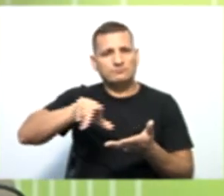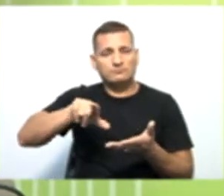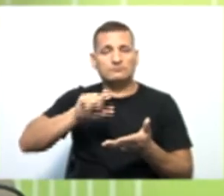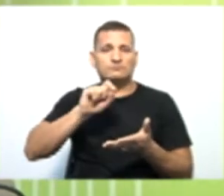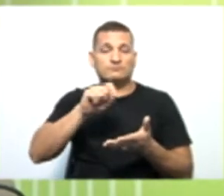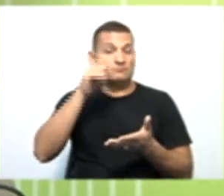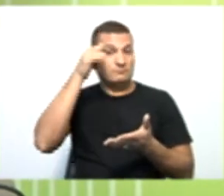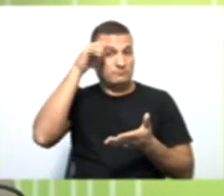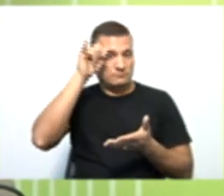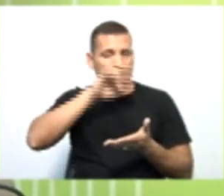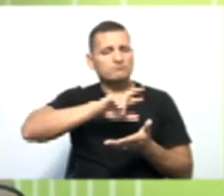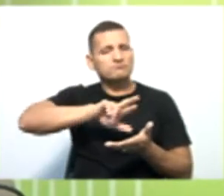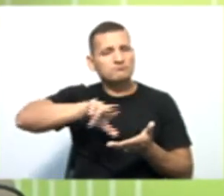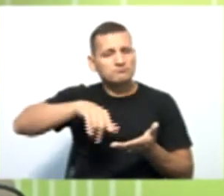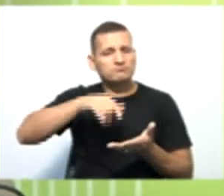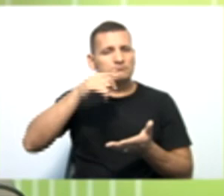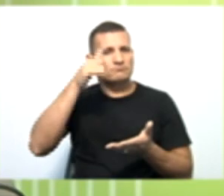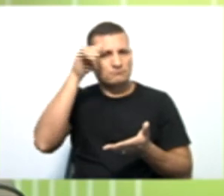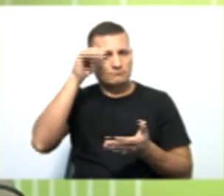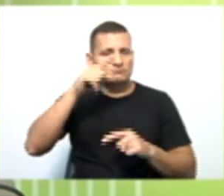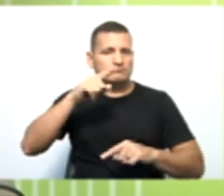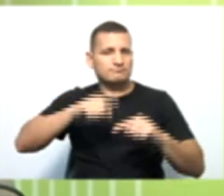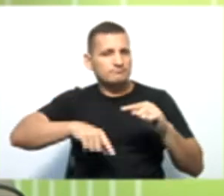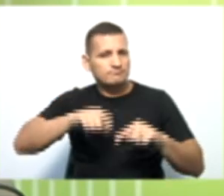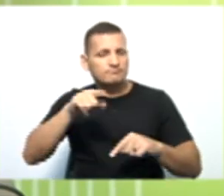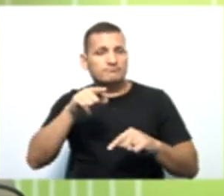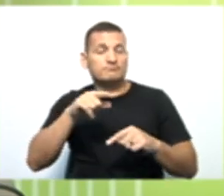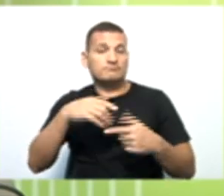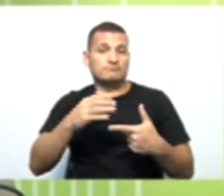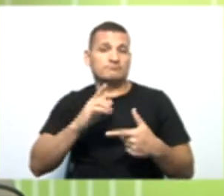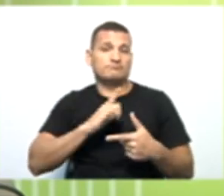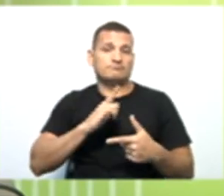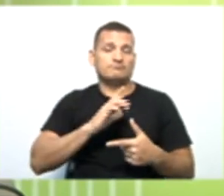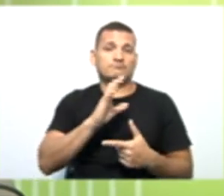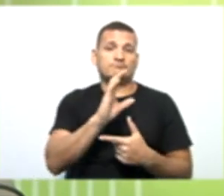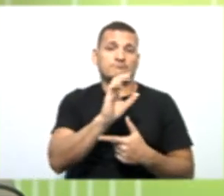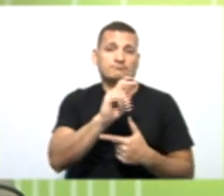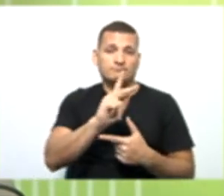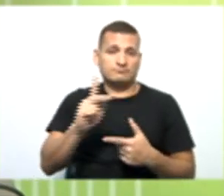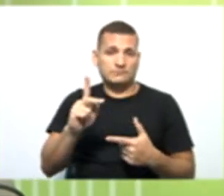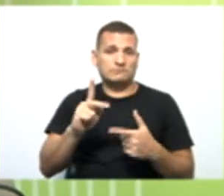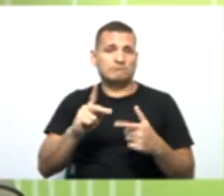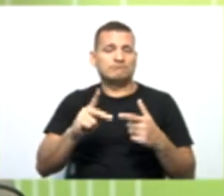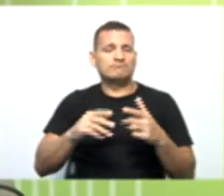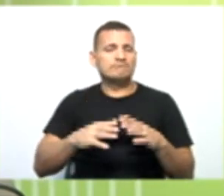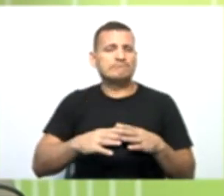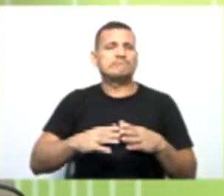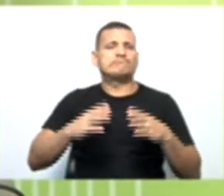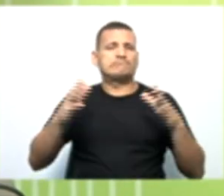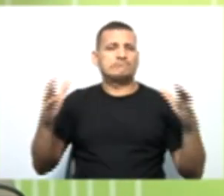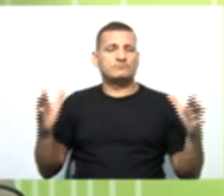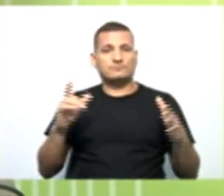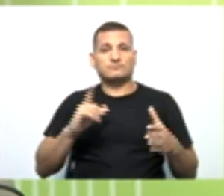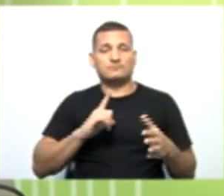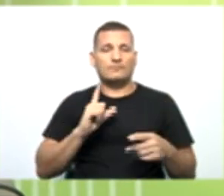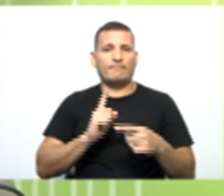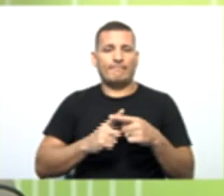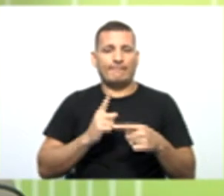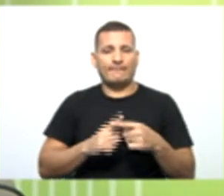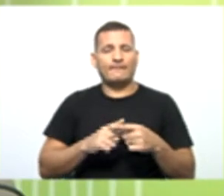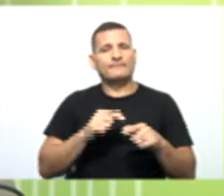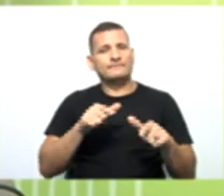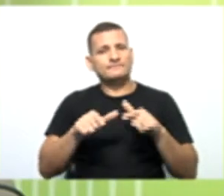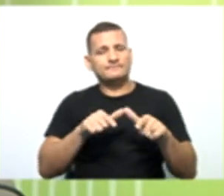do gado. Então, existem cooperativas imensas, né? Quando eu falo imensas, porque trabalha com